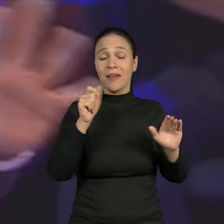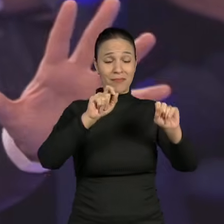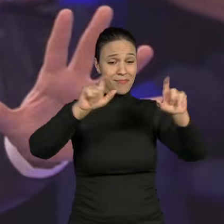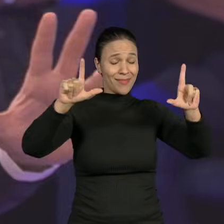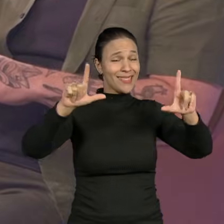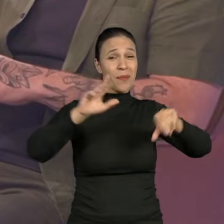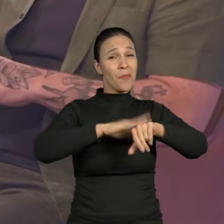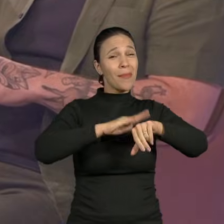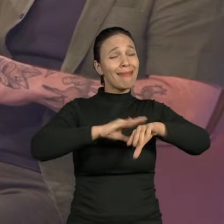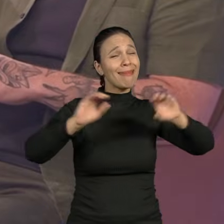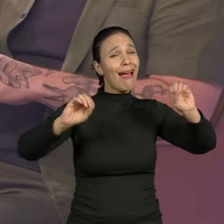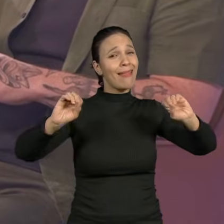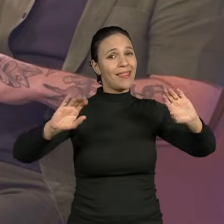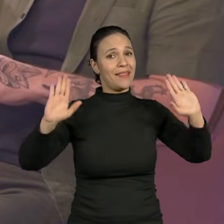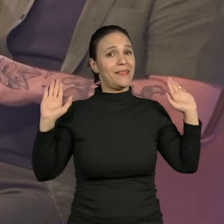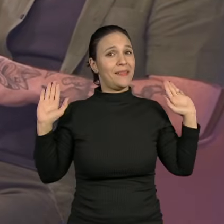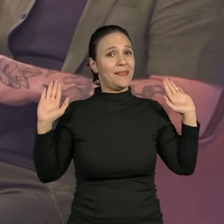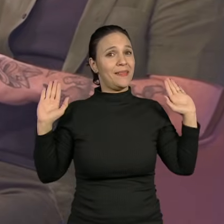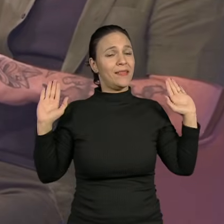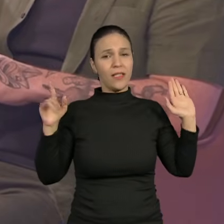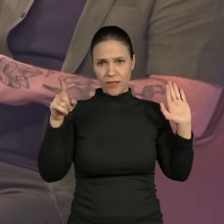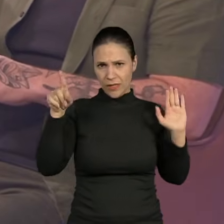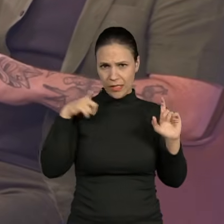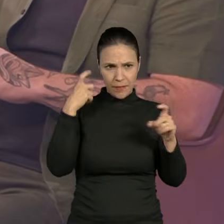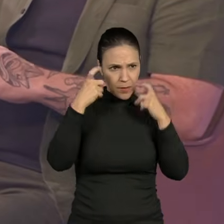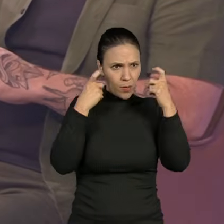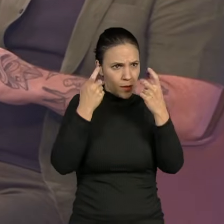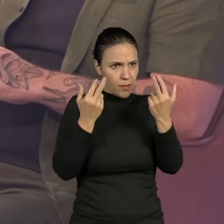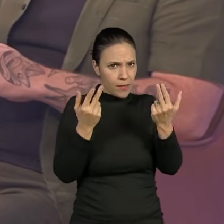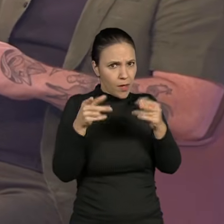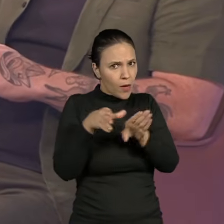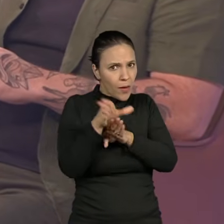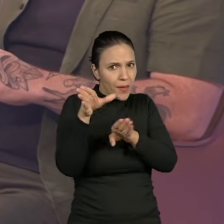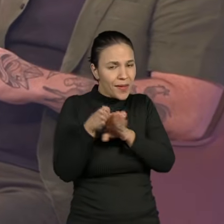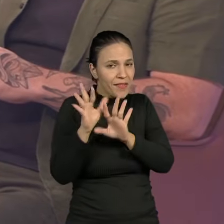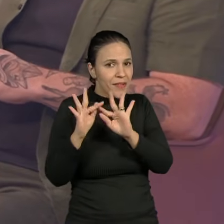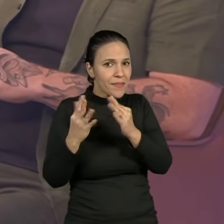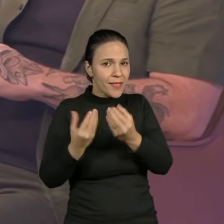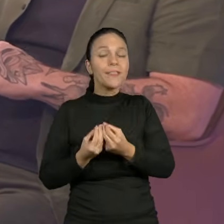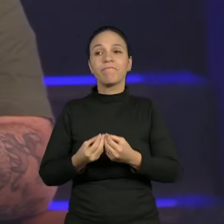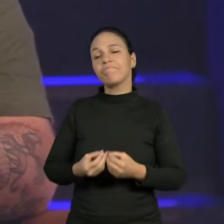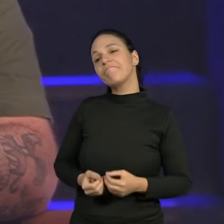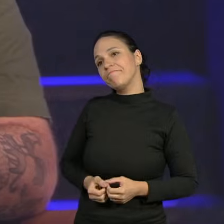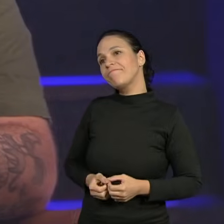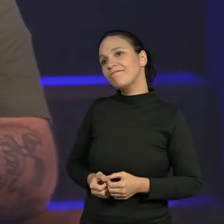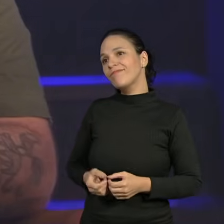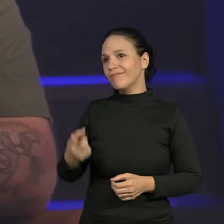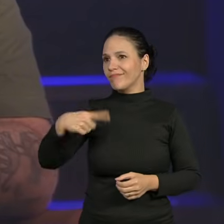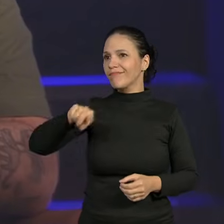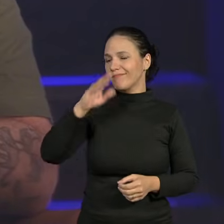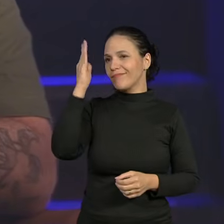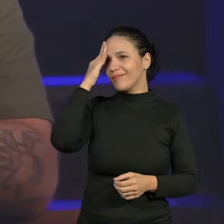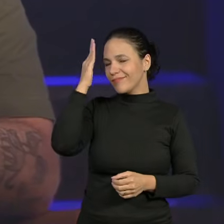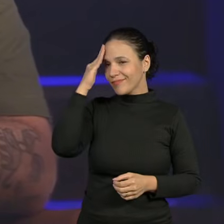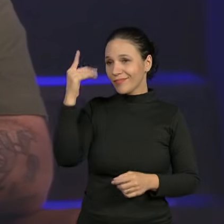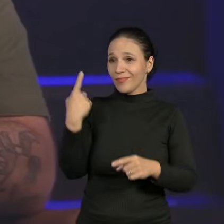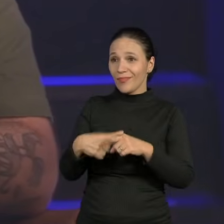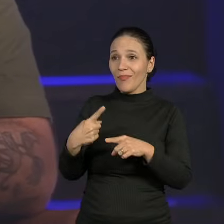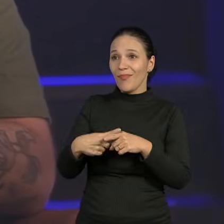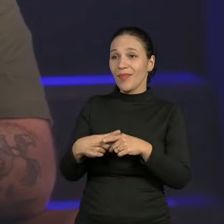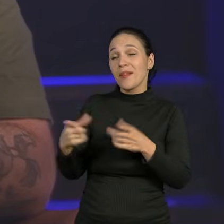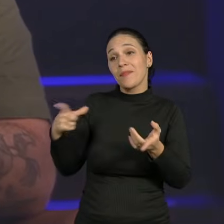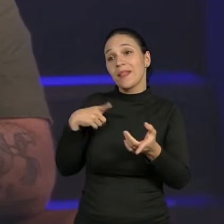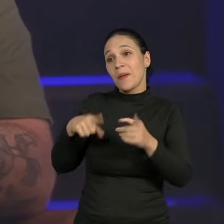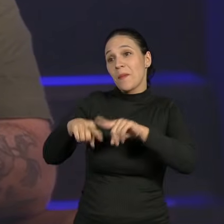em momento nenhum, né? Que tenha mais. Vocês têm essa preocupação também de orientar? Temos. A gente sabe que é um produto que parte dele está